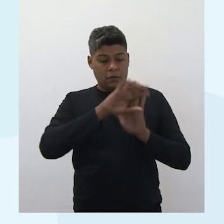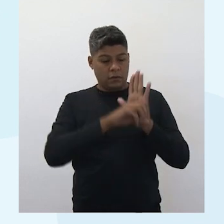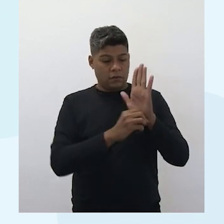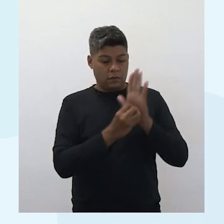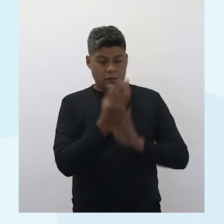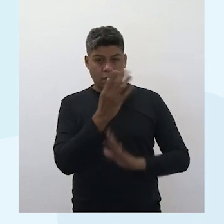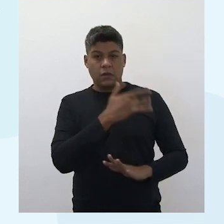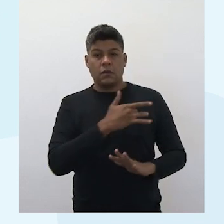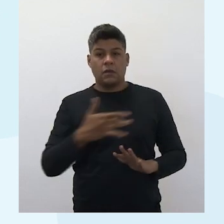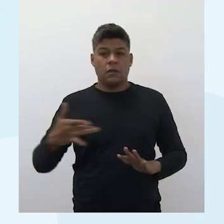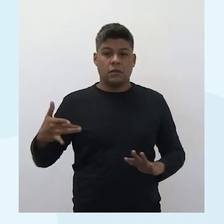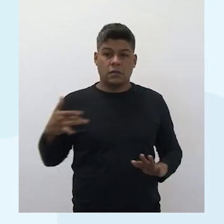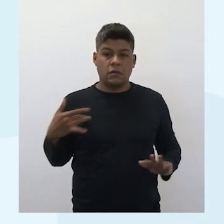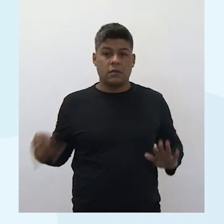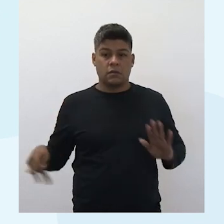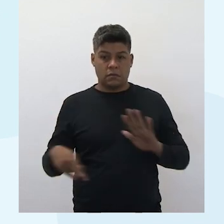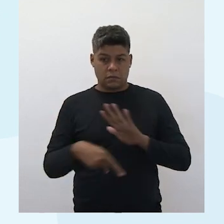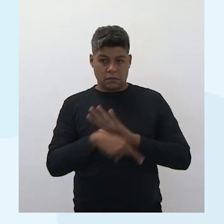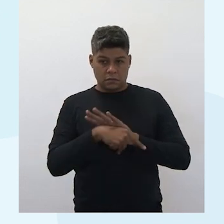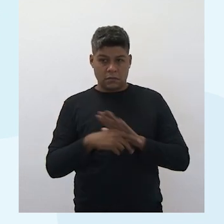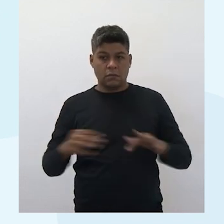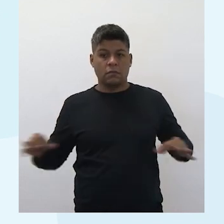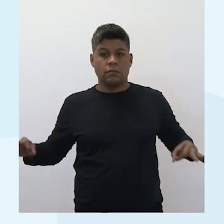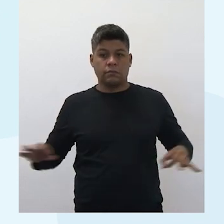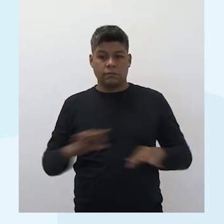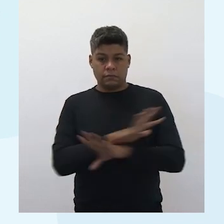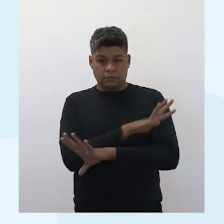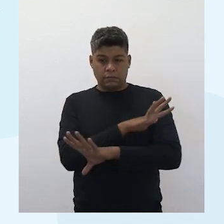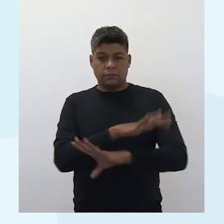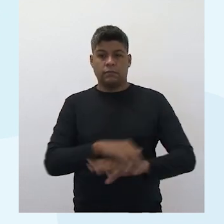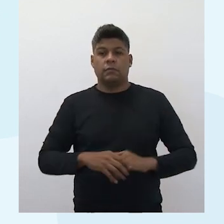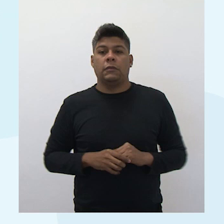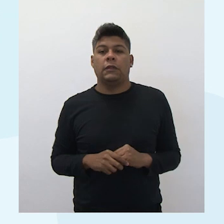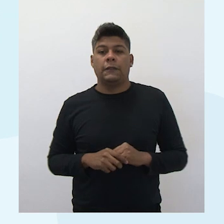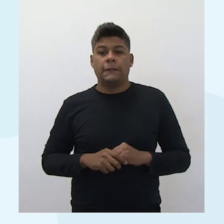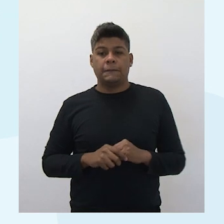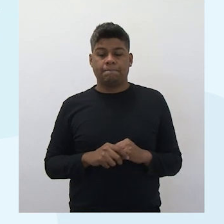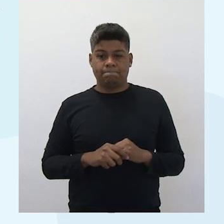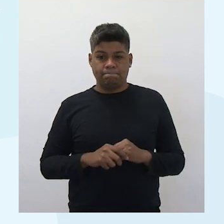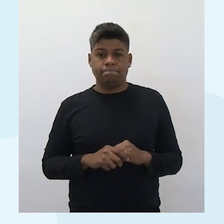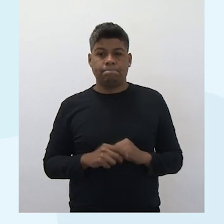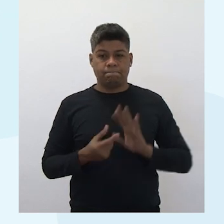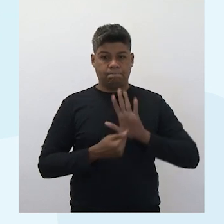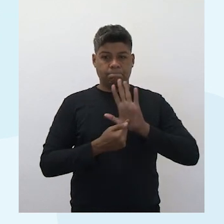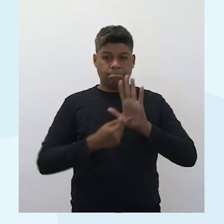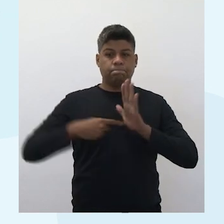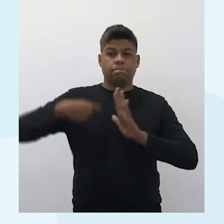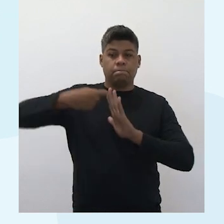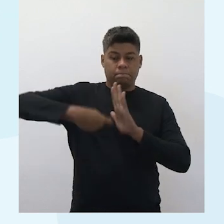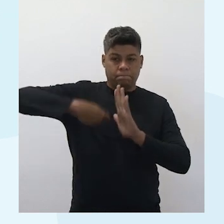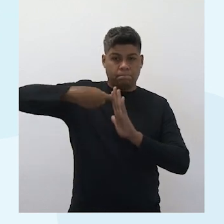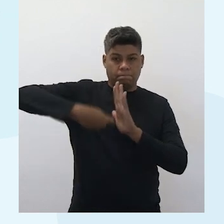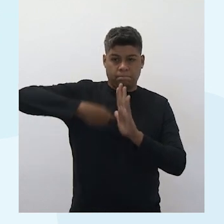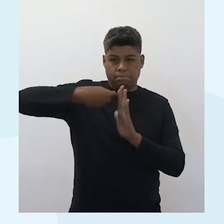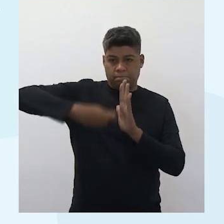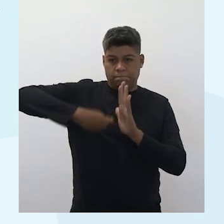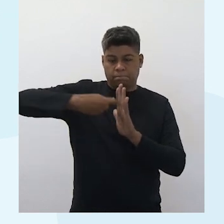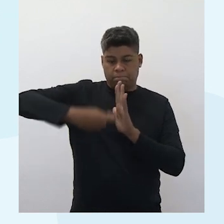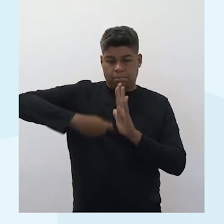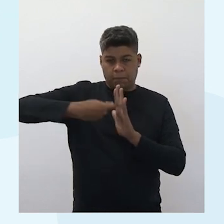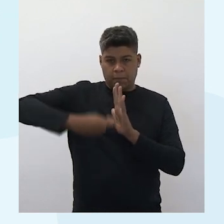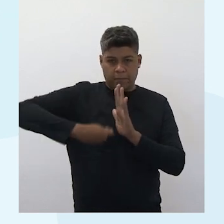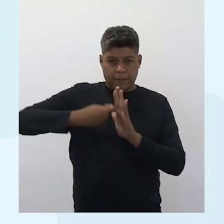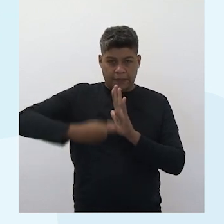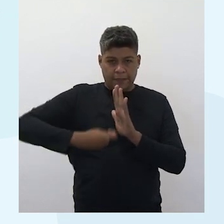e saúde, com foco no a finalização dessas atividades. Né. A exibição do vídeo, que é